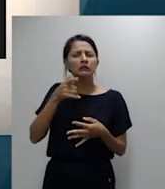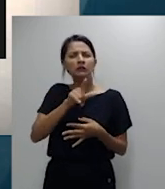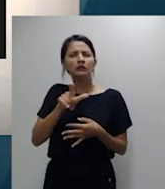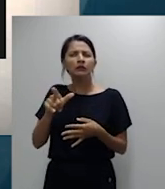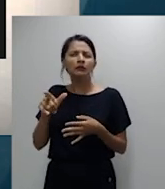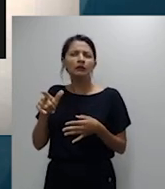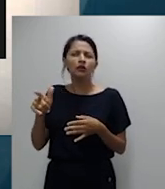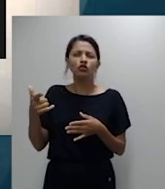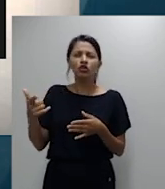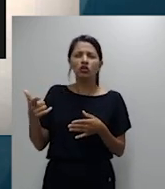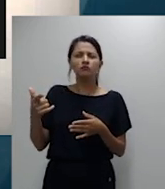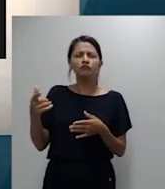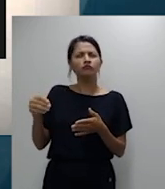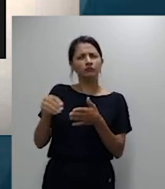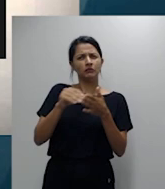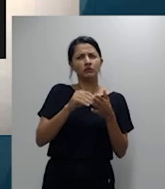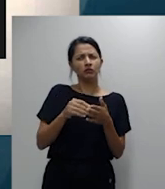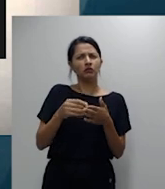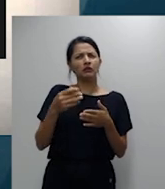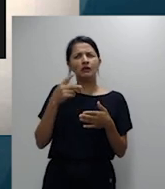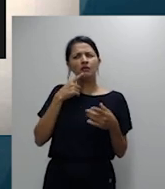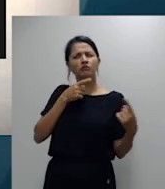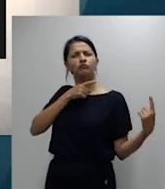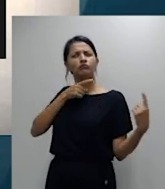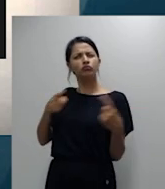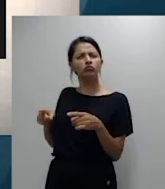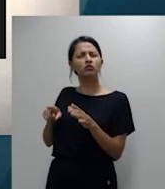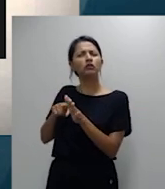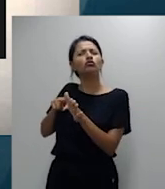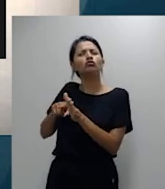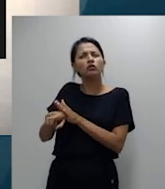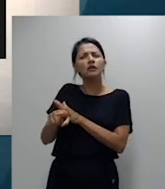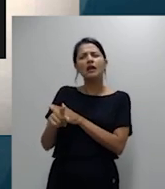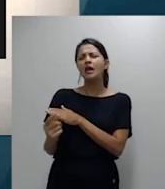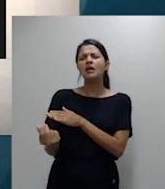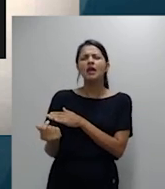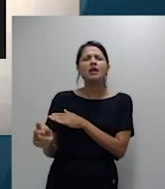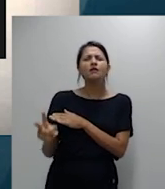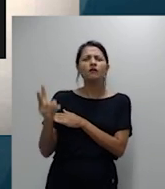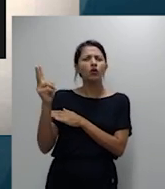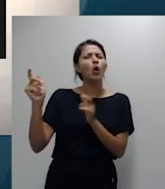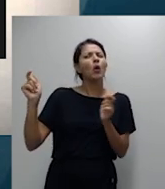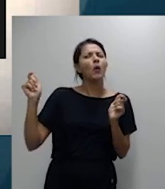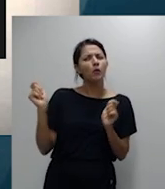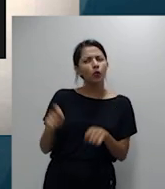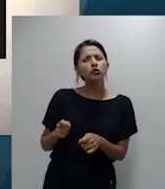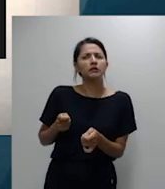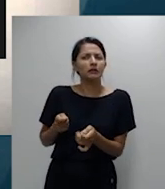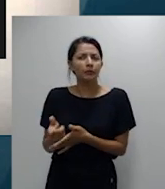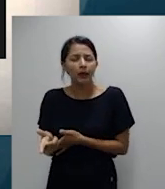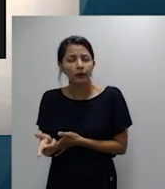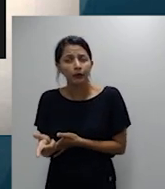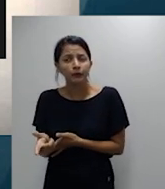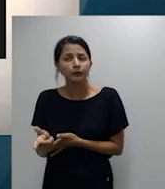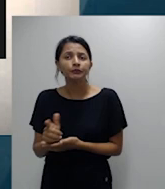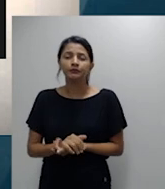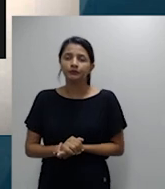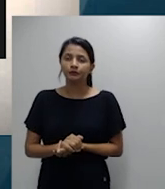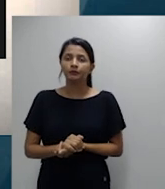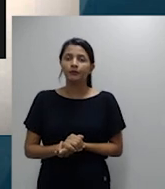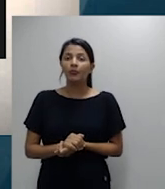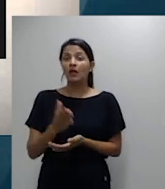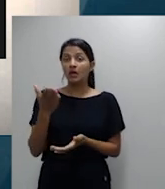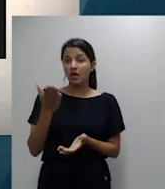improbidade administrativa que chorando esses valores poderiam e essa ação